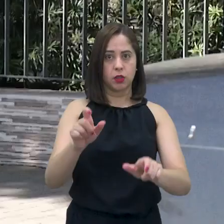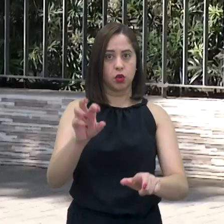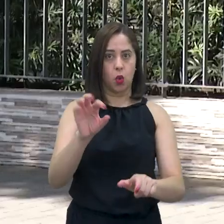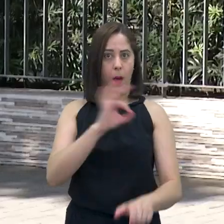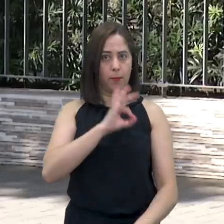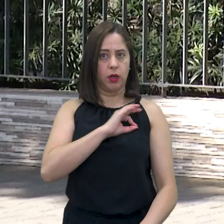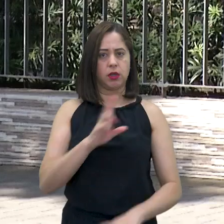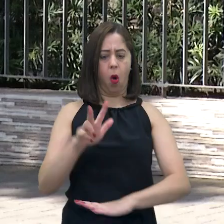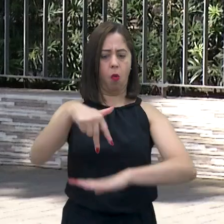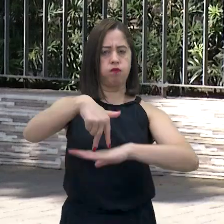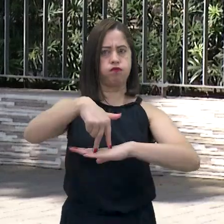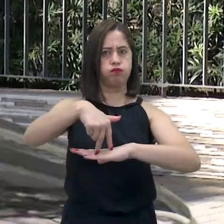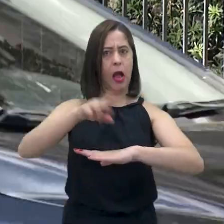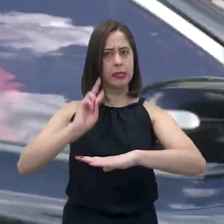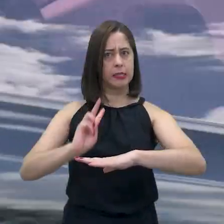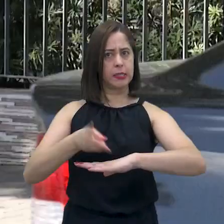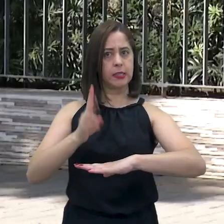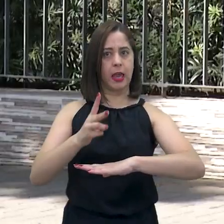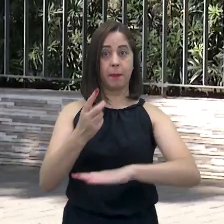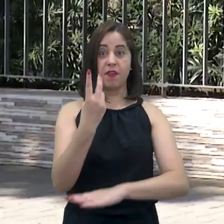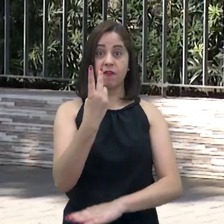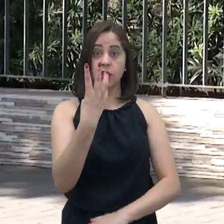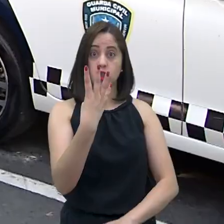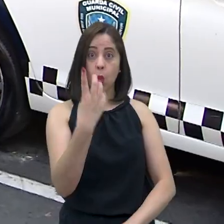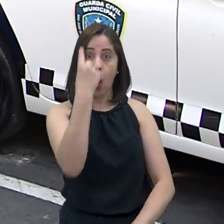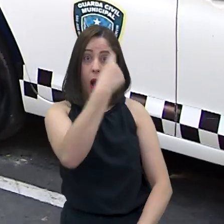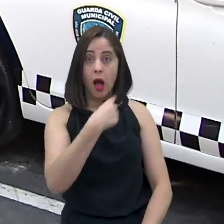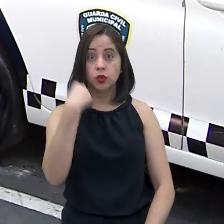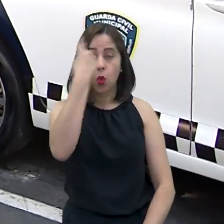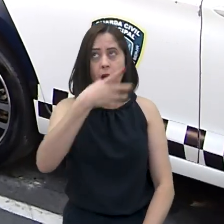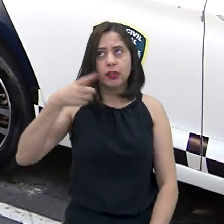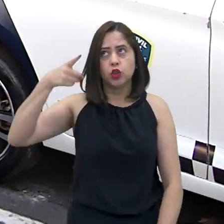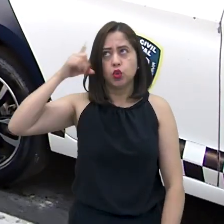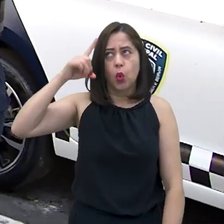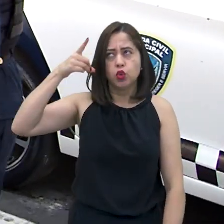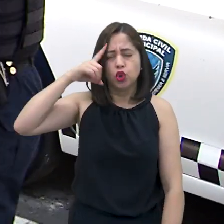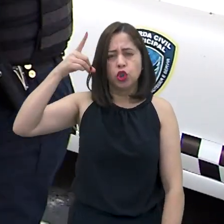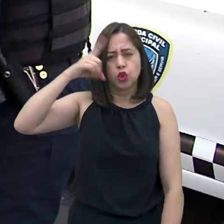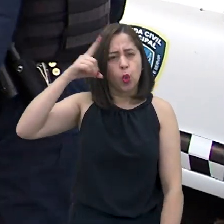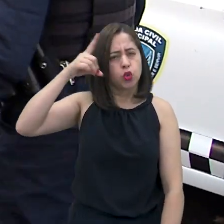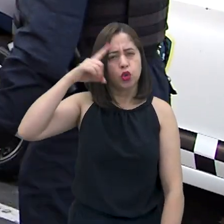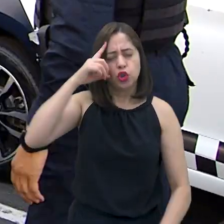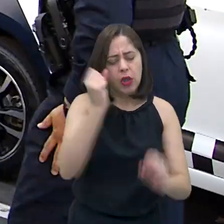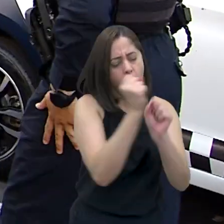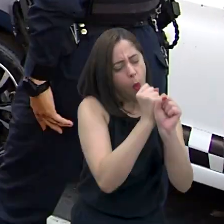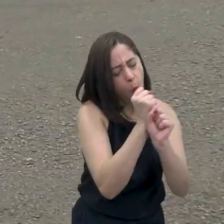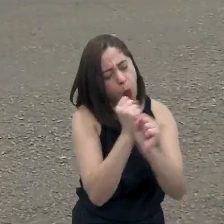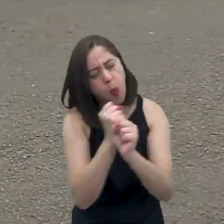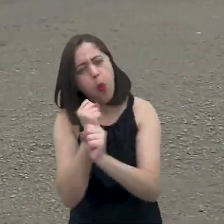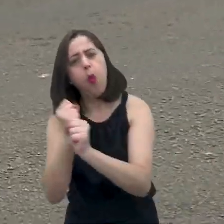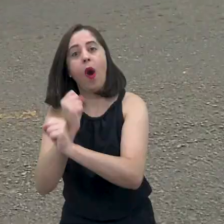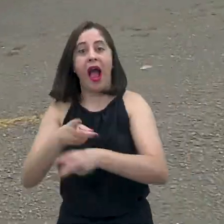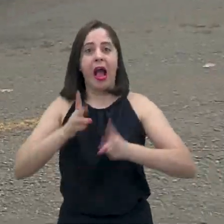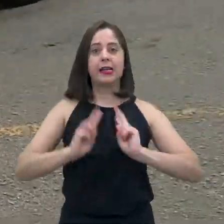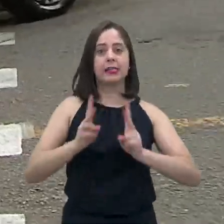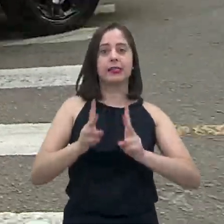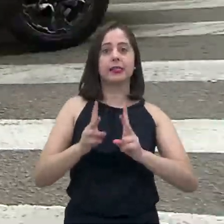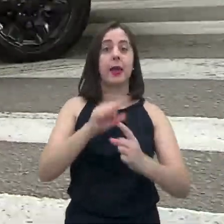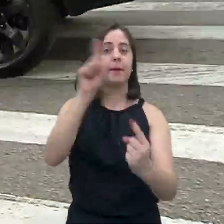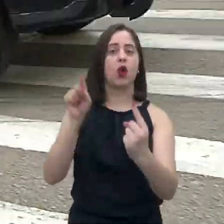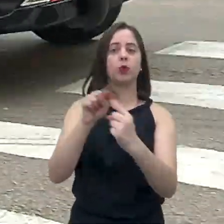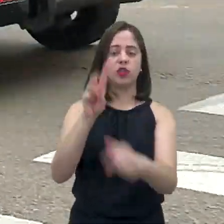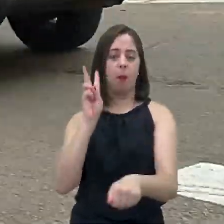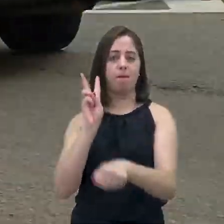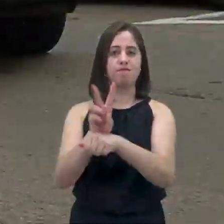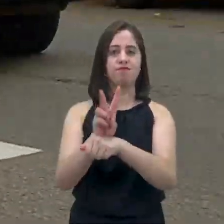estão sempre a postos, 24 horas por dia, os 365 dias do ano, sempre para a